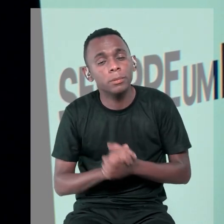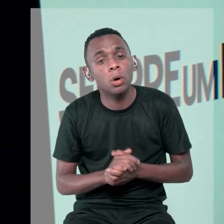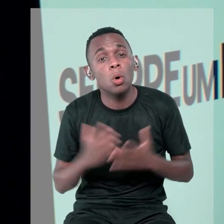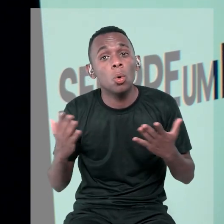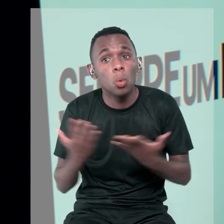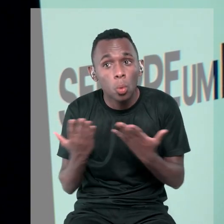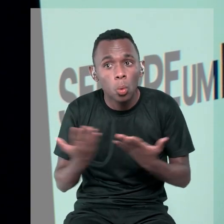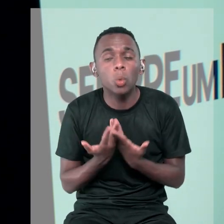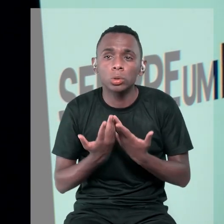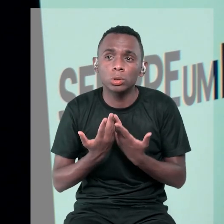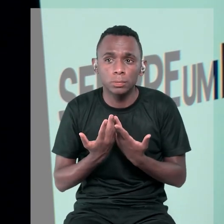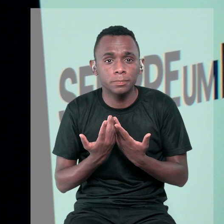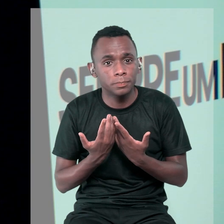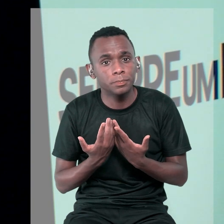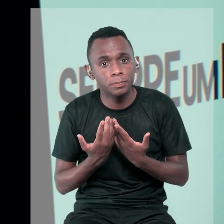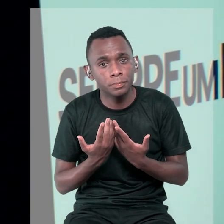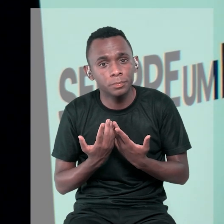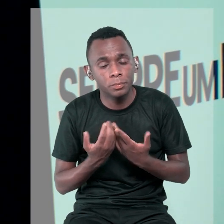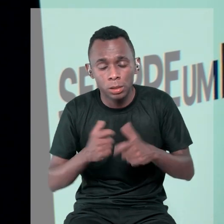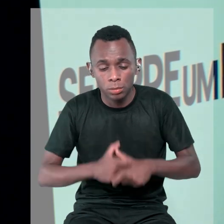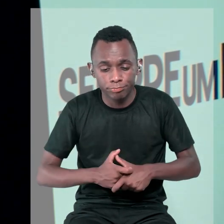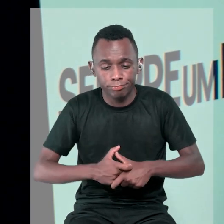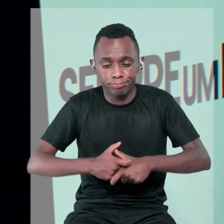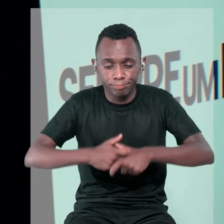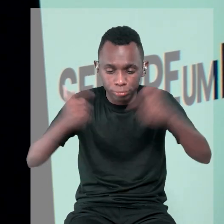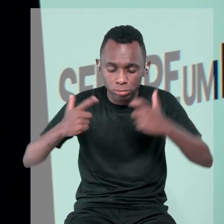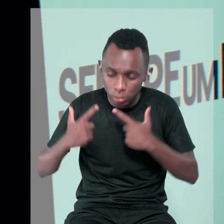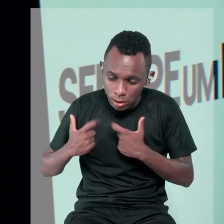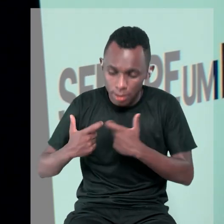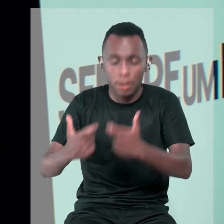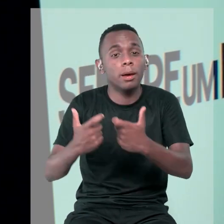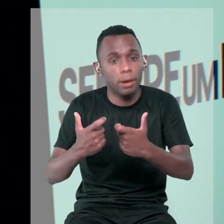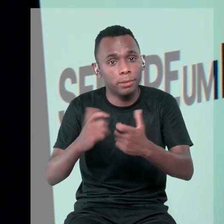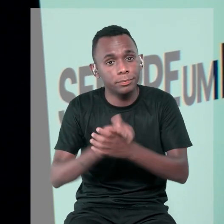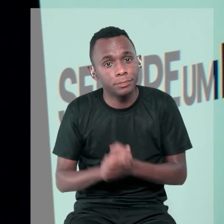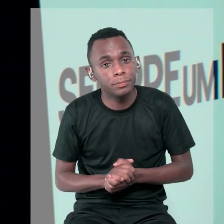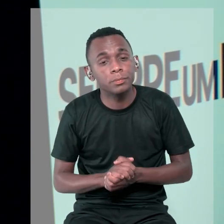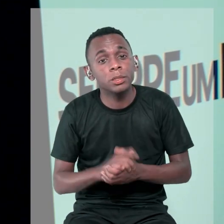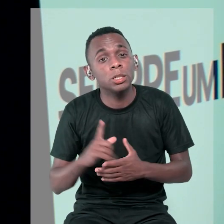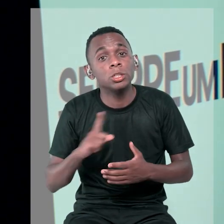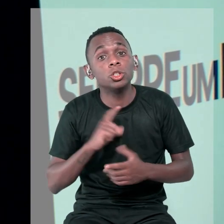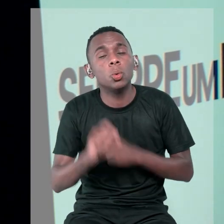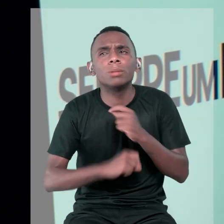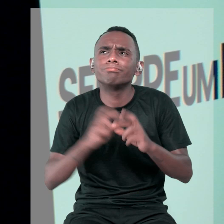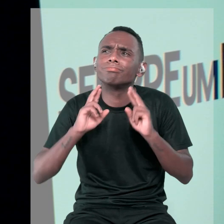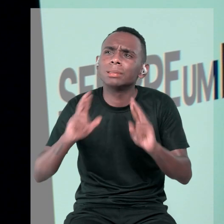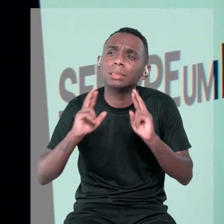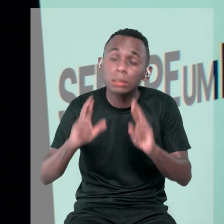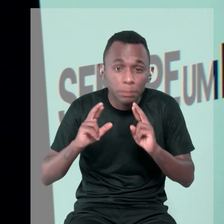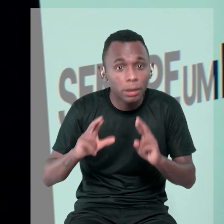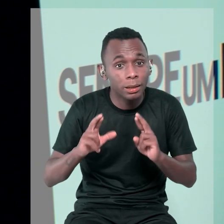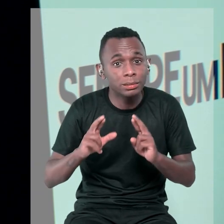impactados, e com razão, né, pela eclosão dessa guerra na Ucrânia, porque havia um pouco uma esperança europeia de que a